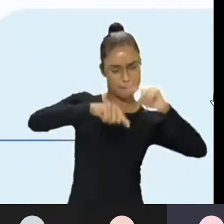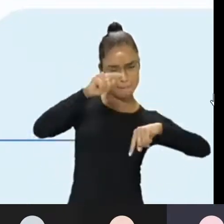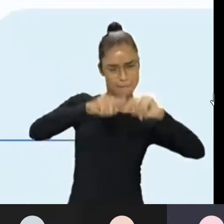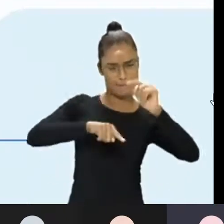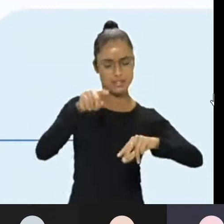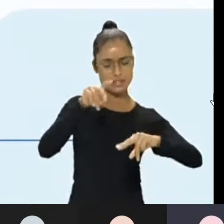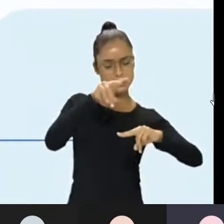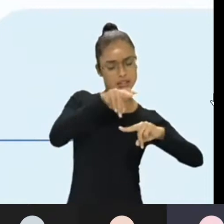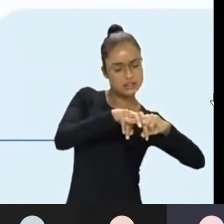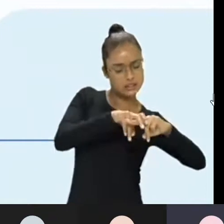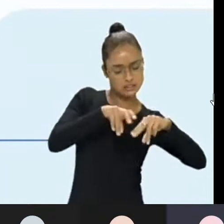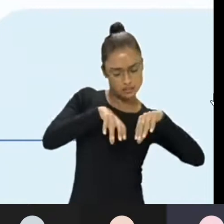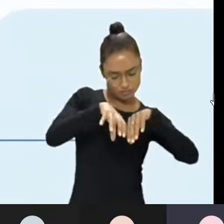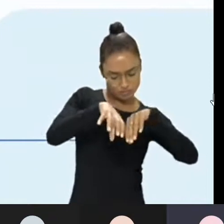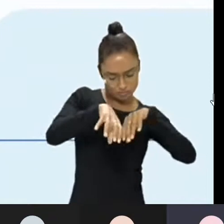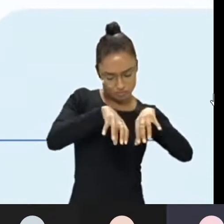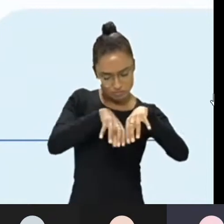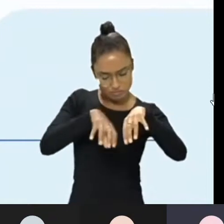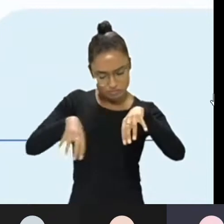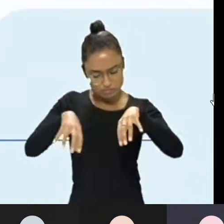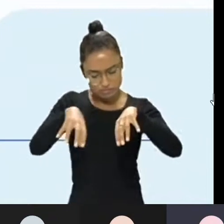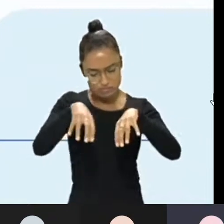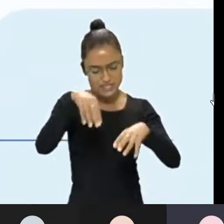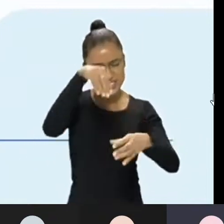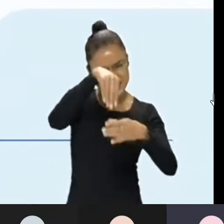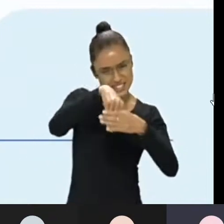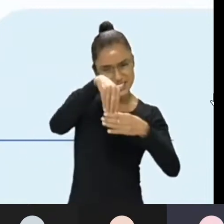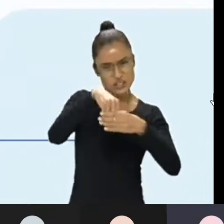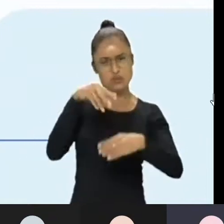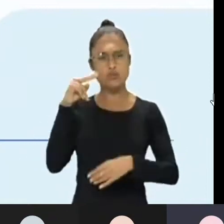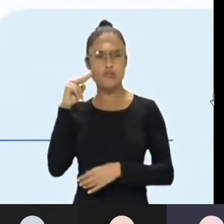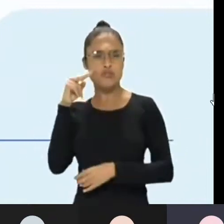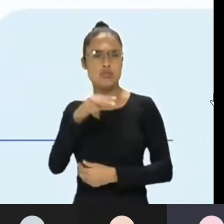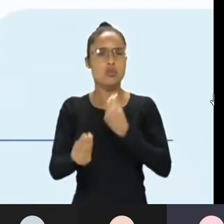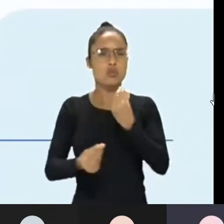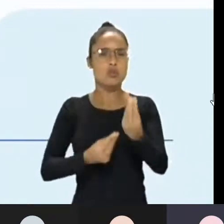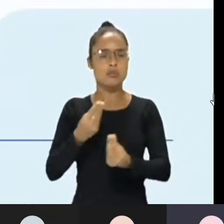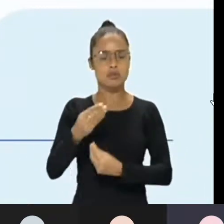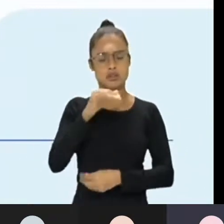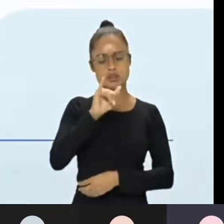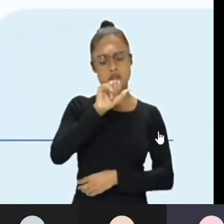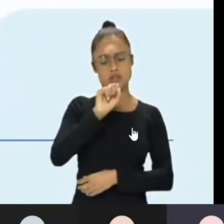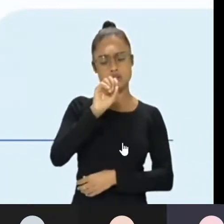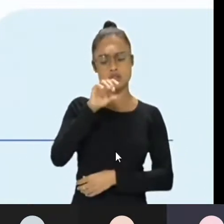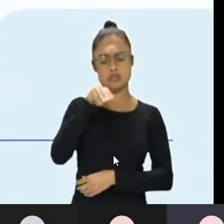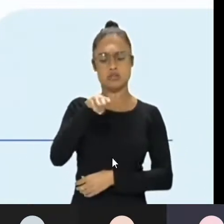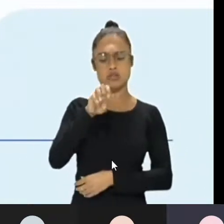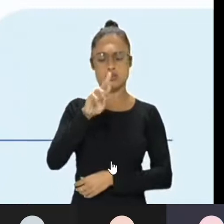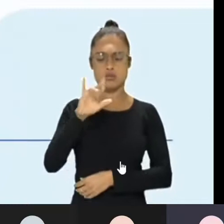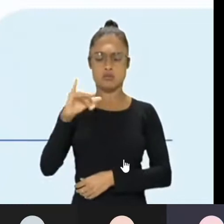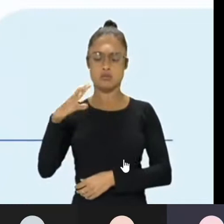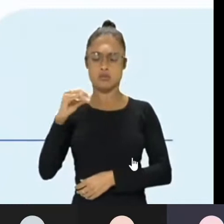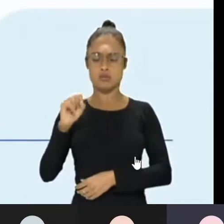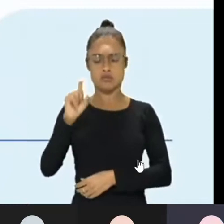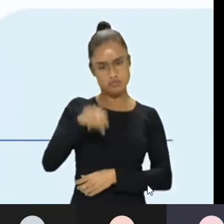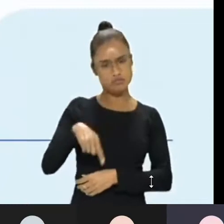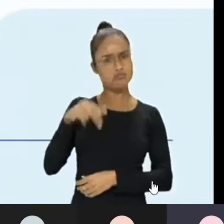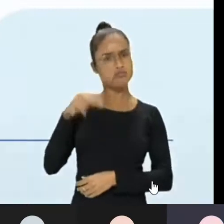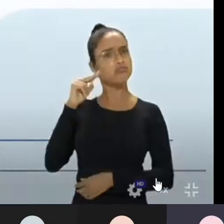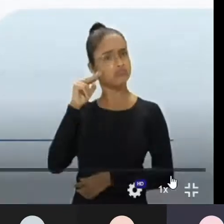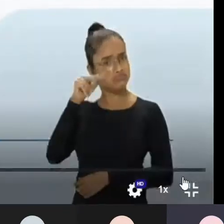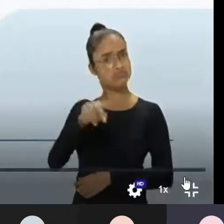está dentro de uma perspectiva isométrica. Eu não consigo representar aqui os eixos isométricos. Então, isso